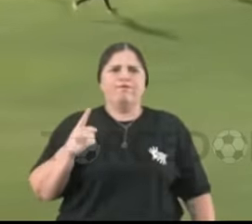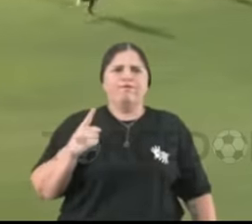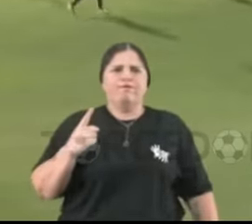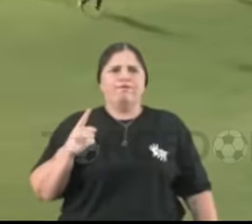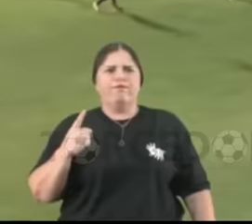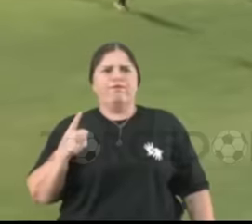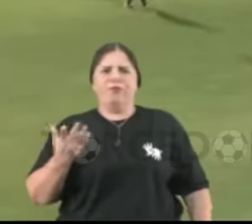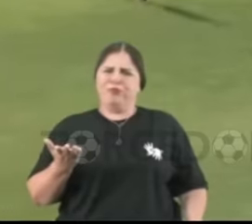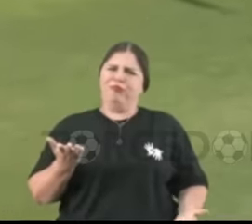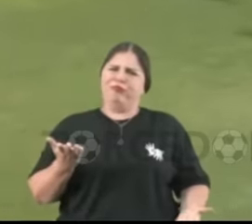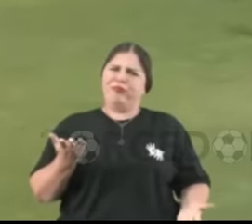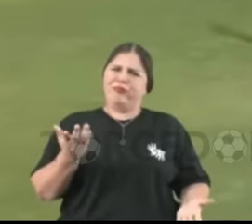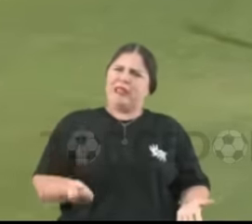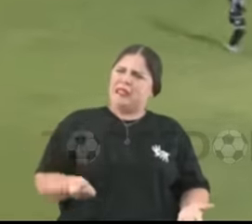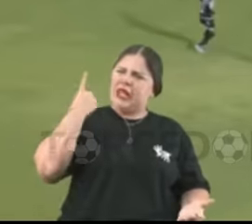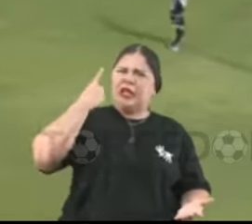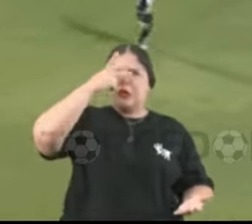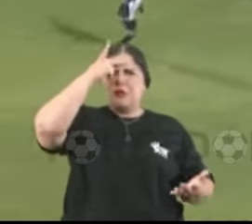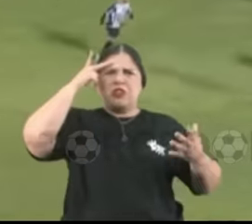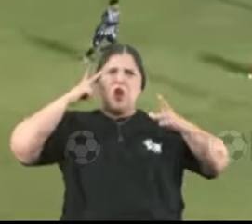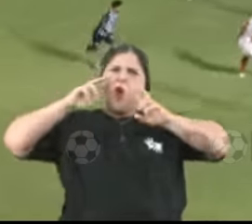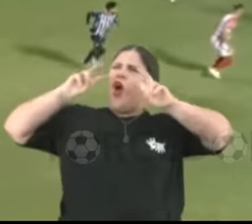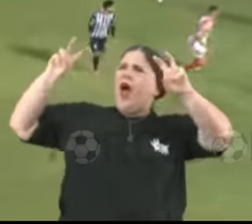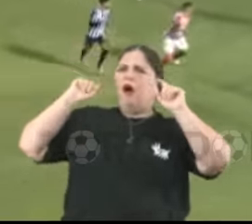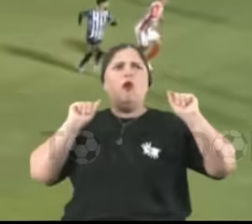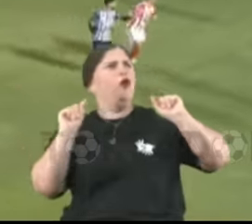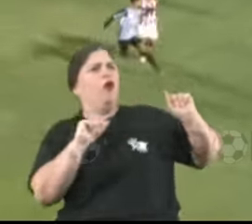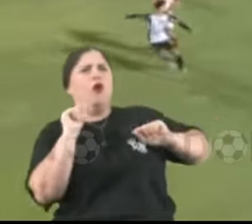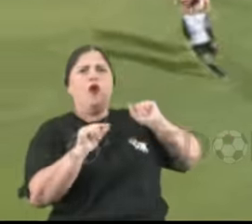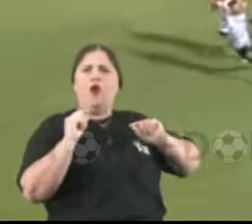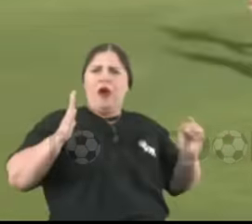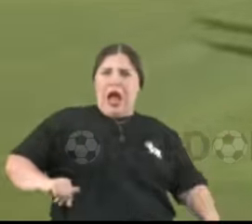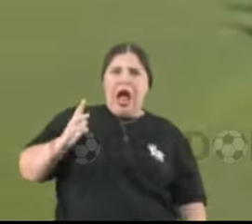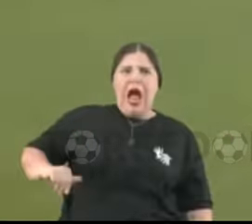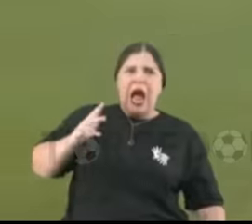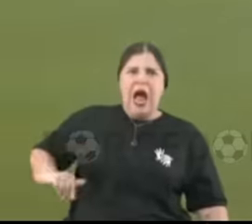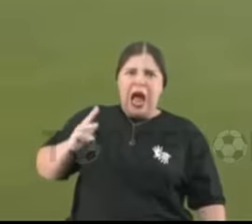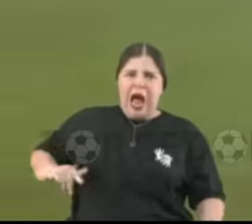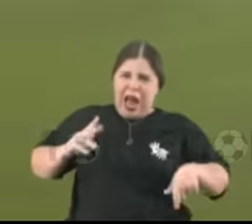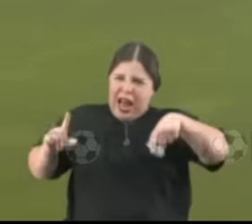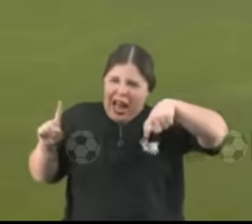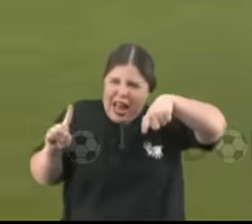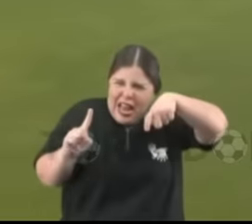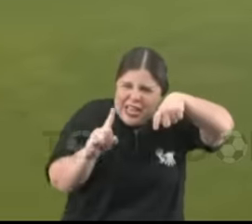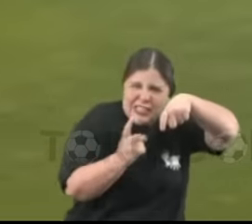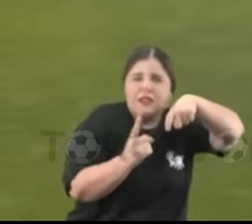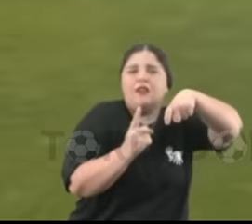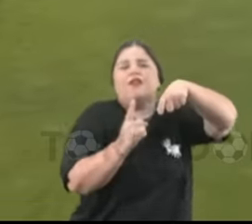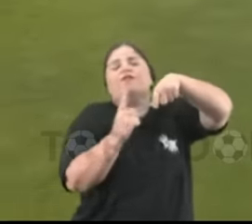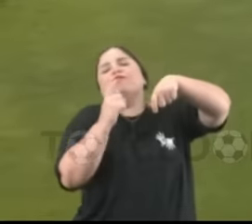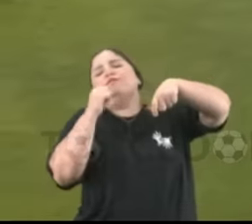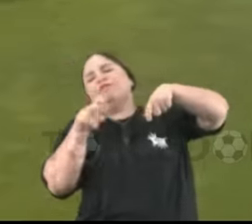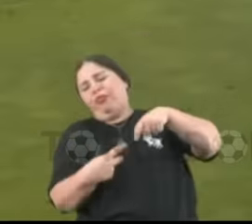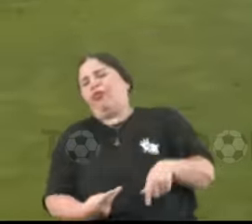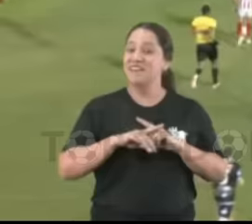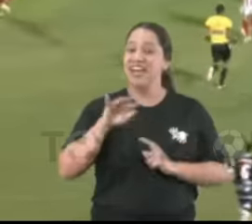Gritou aqui, que danado foi. Olha o CRB chegando, o Anselmo caiu, mas nem